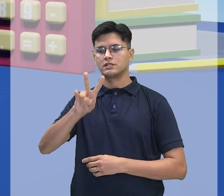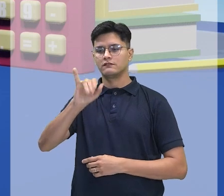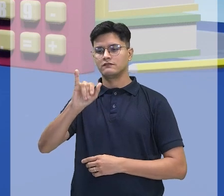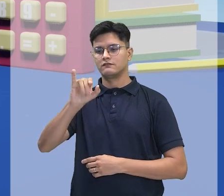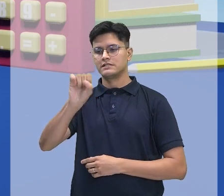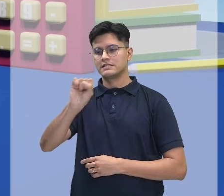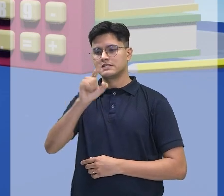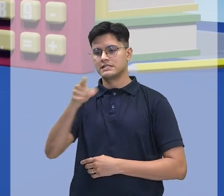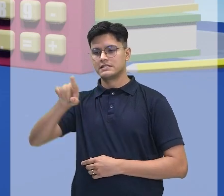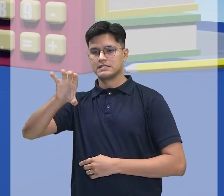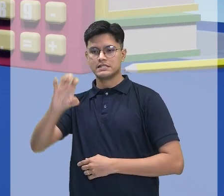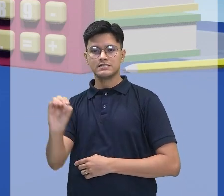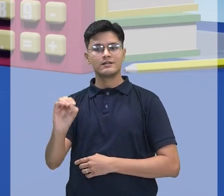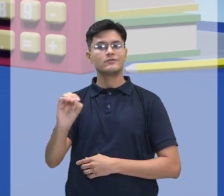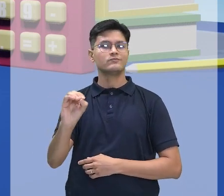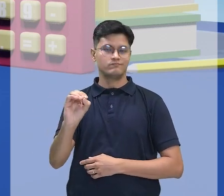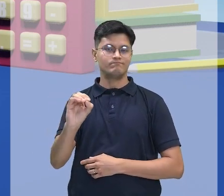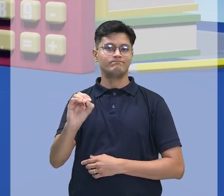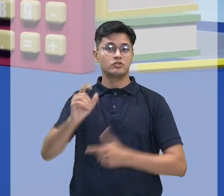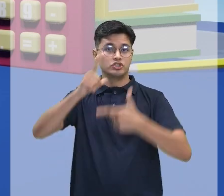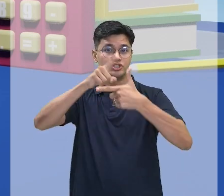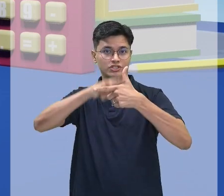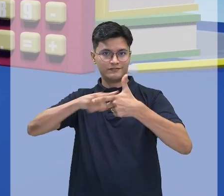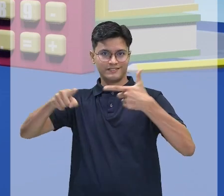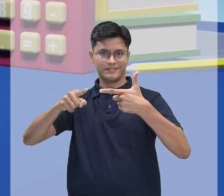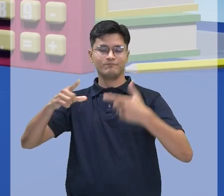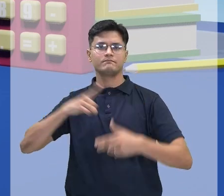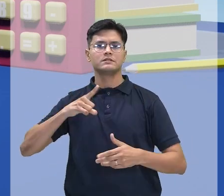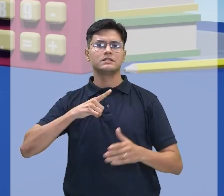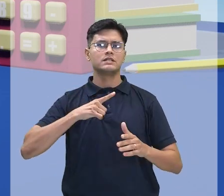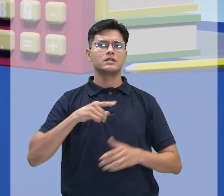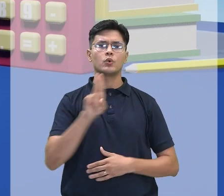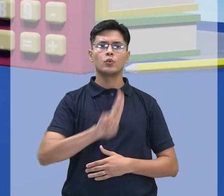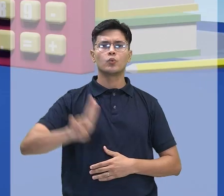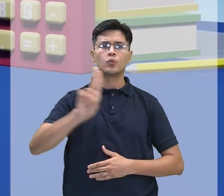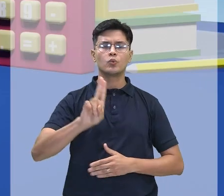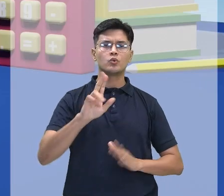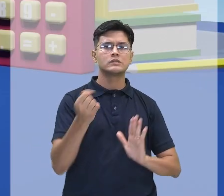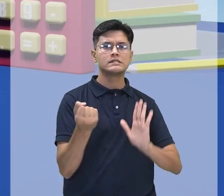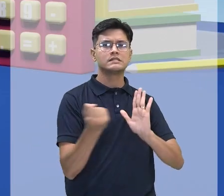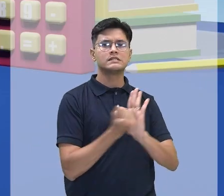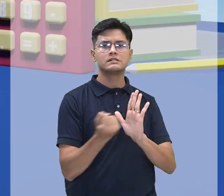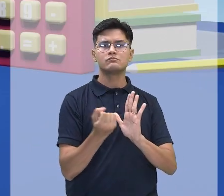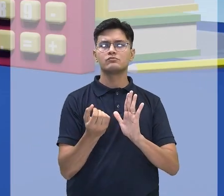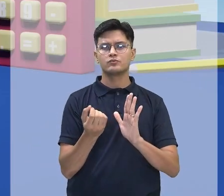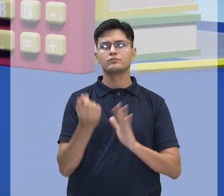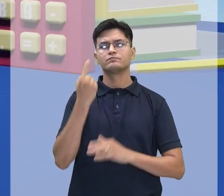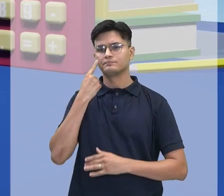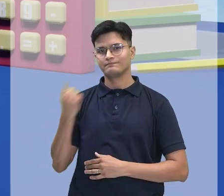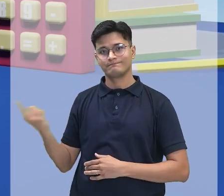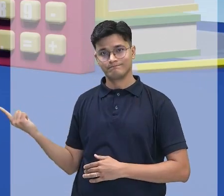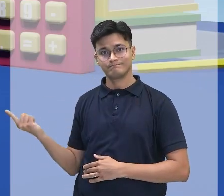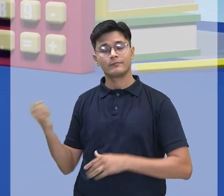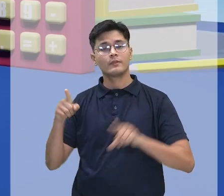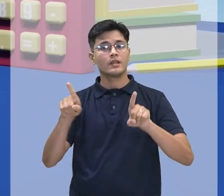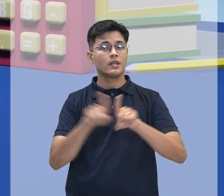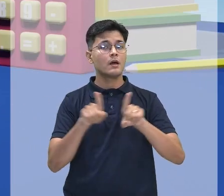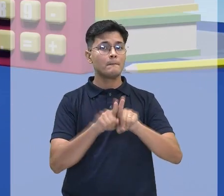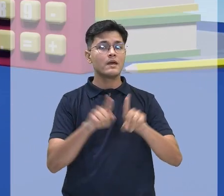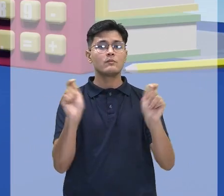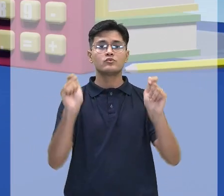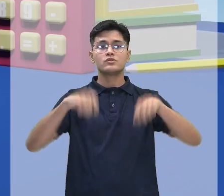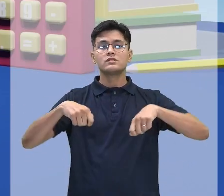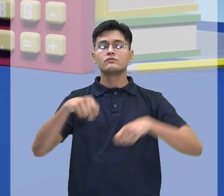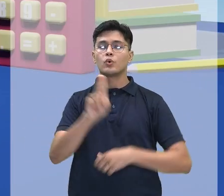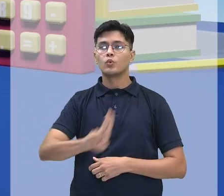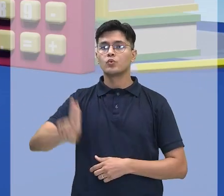é simbolizado por esse número aqui, né? Pode ser simbolizado dessa forma, né? E também pode ser